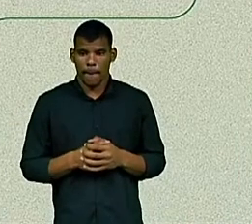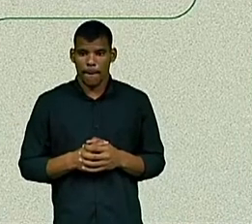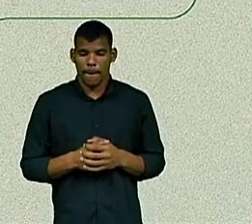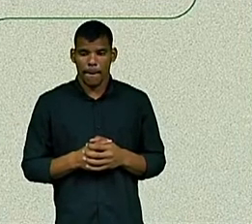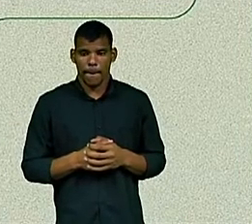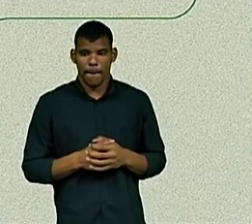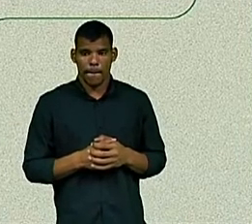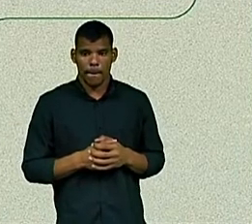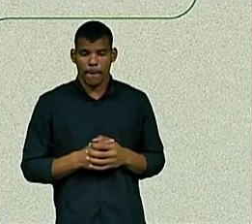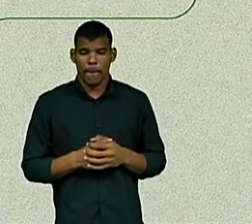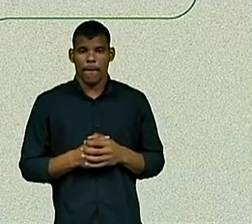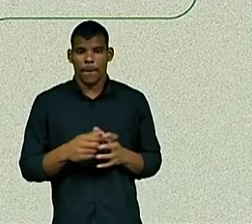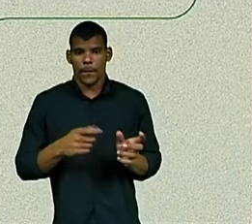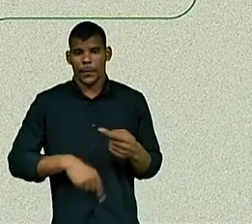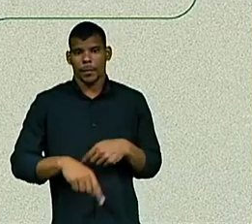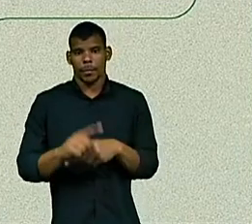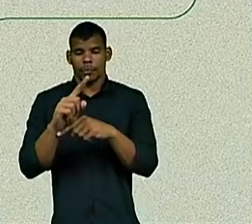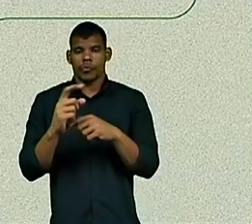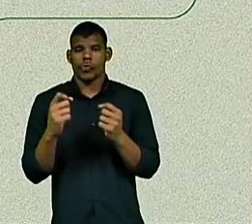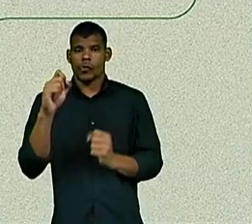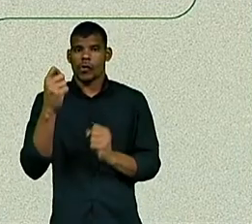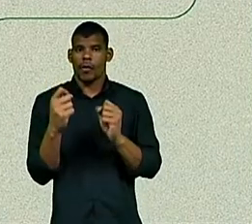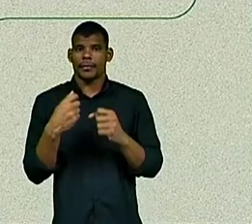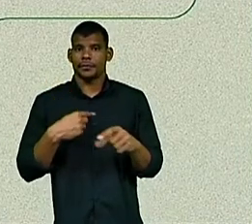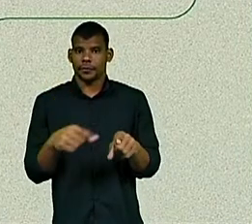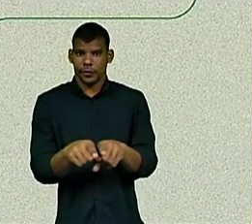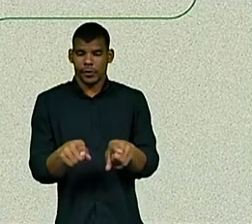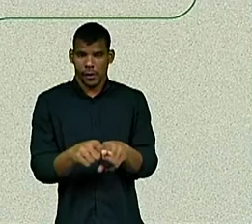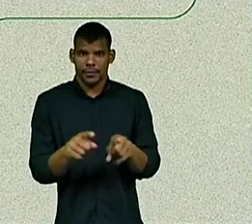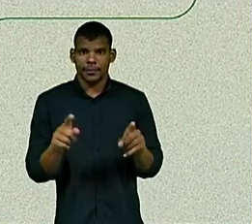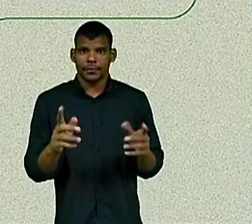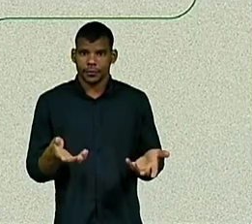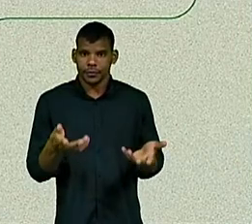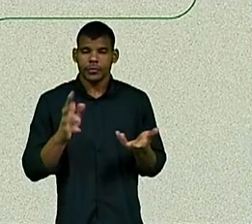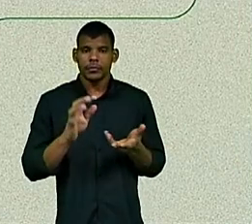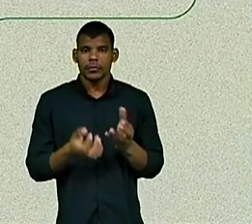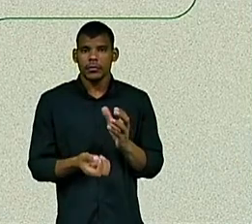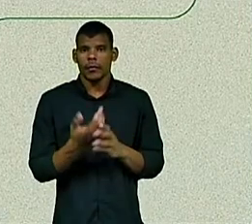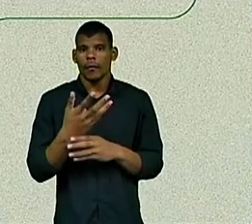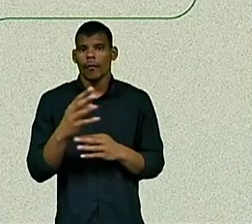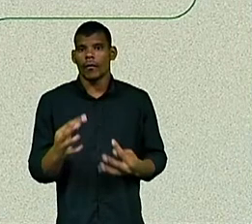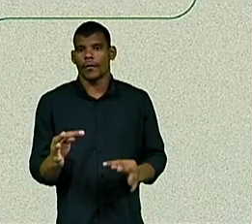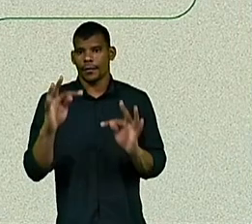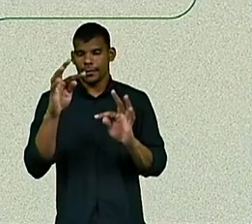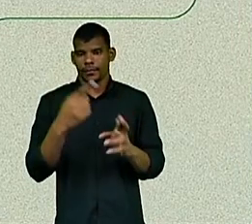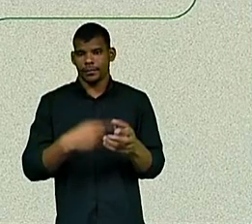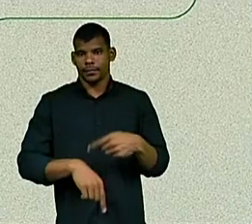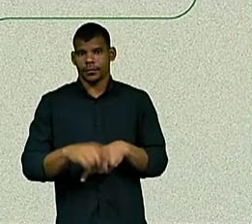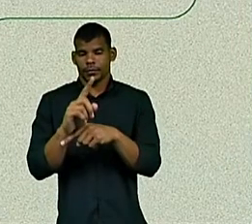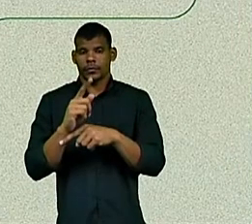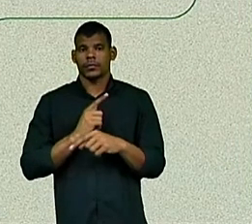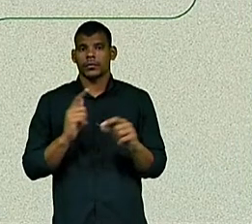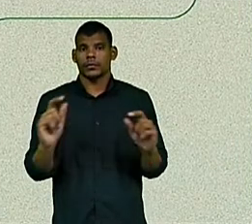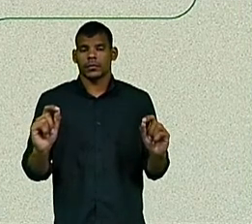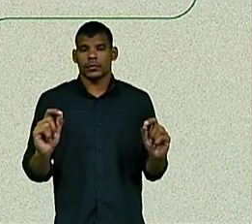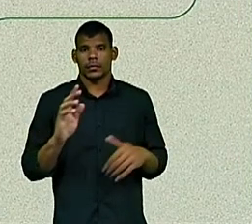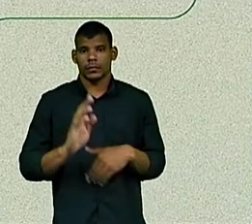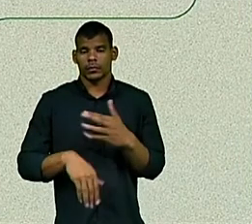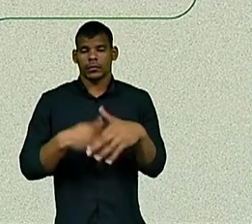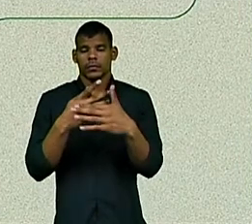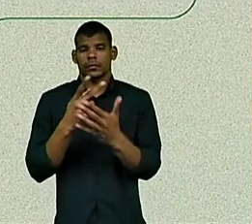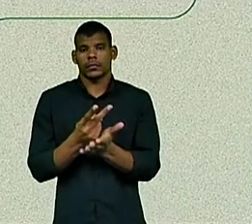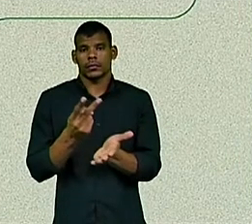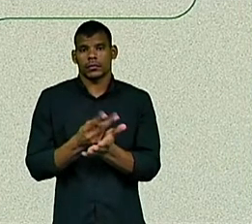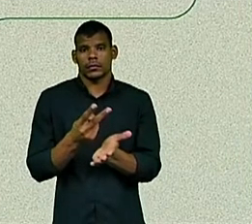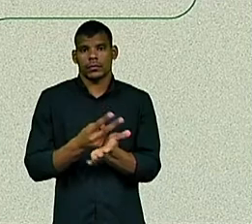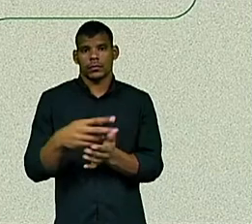a partir da Revolução Industrial porém Sobretudo com advento da revolução tecnológica houve um desenvolvimento contínuo do